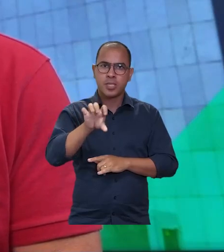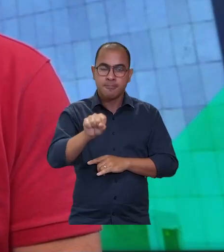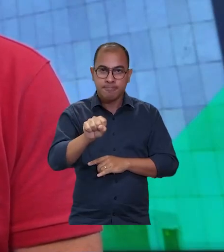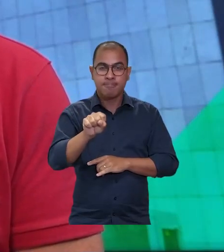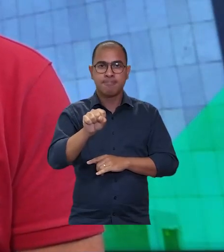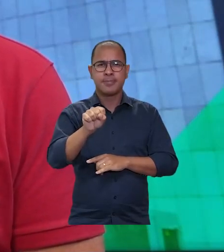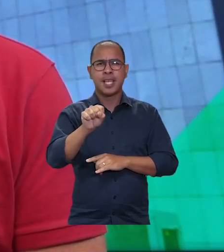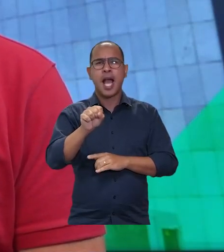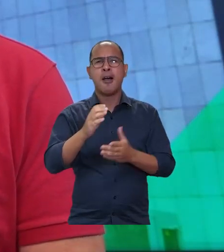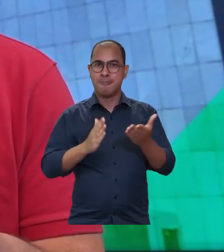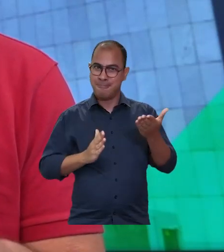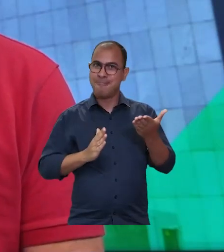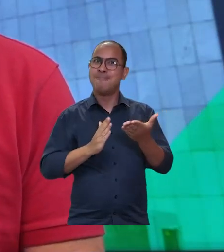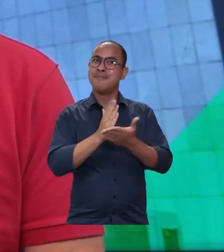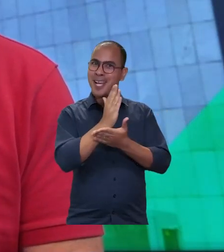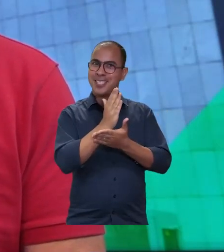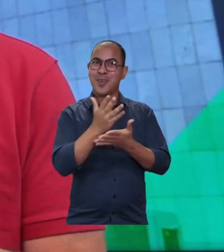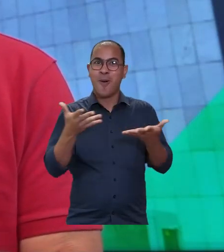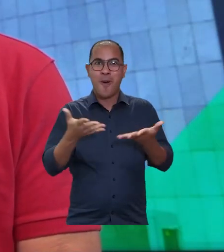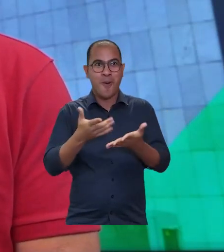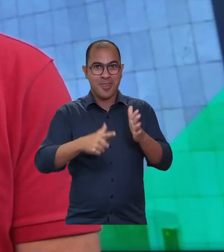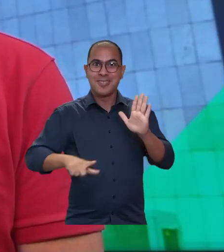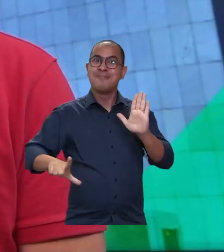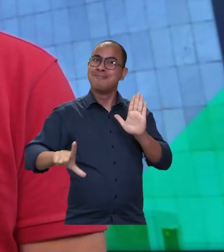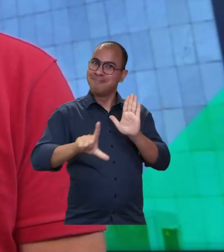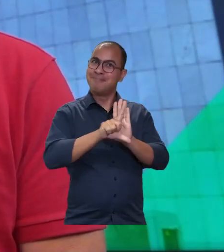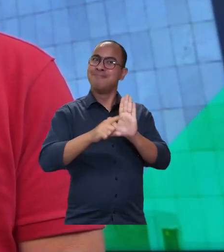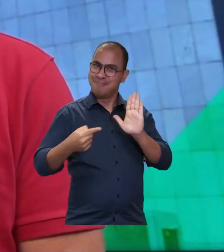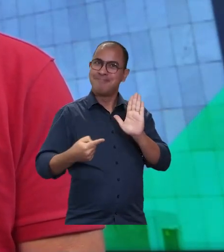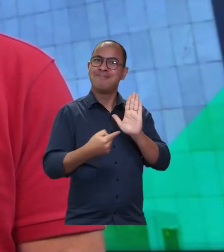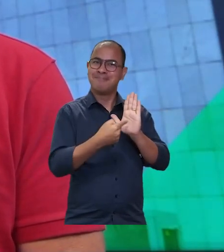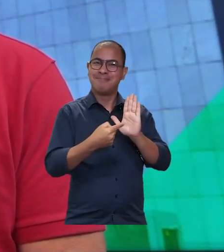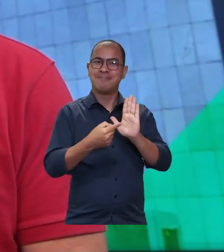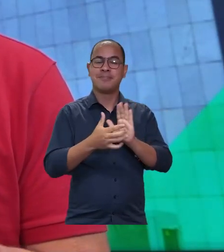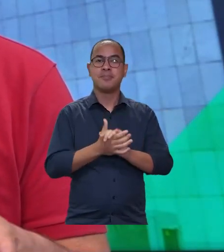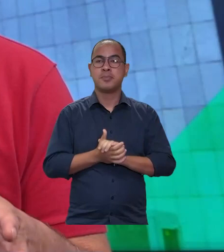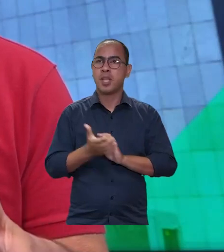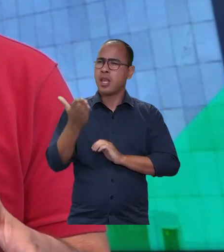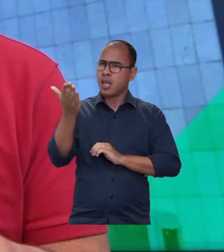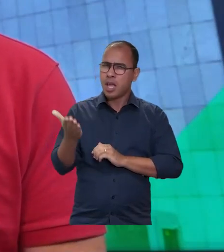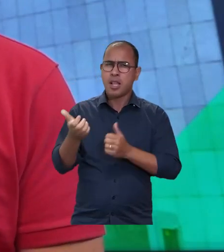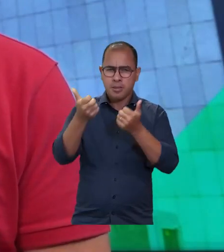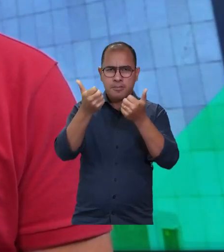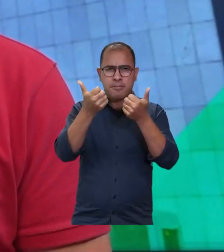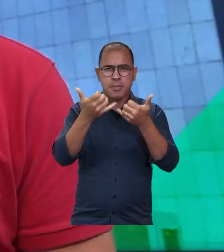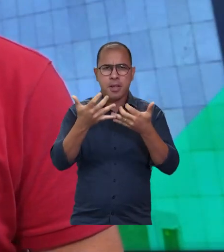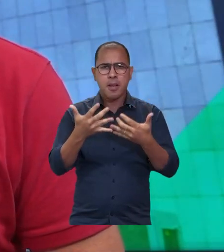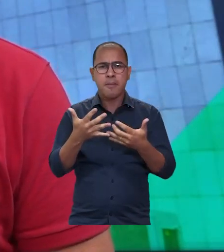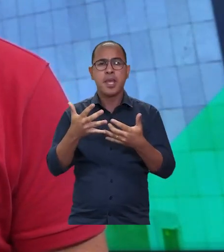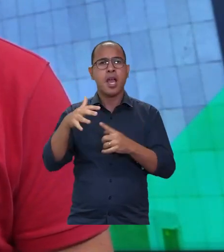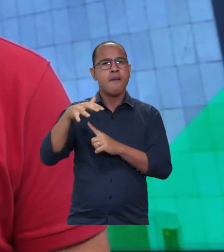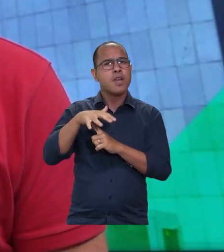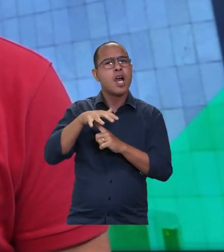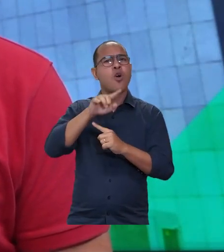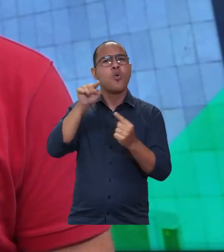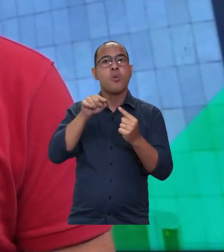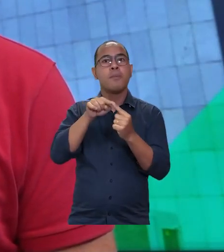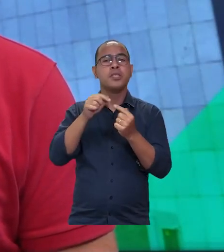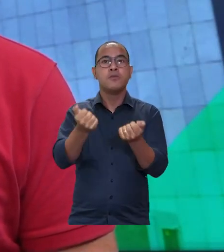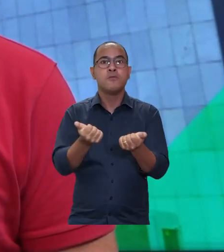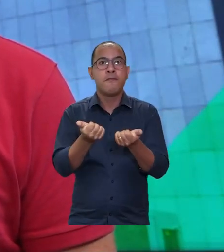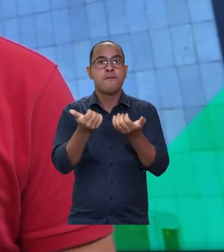Vermondes Cruvinel foi aprovado. Hoje já é lei. Segundo o parlamentar, a feira tem como objetivo